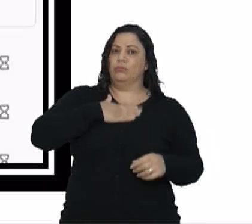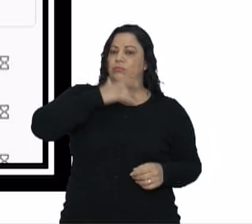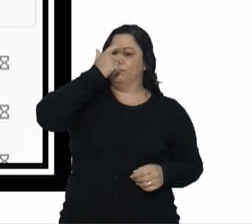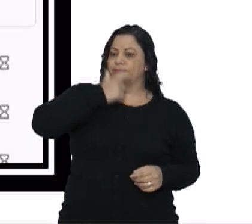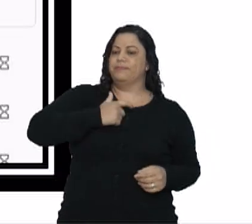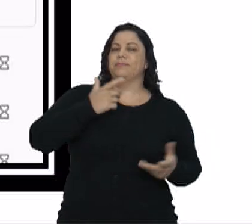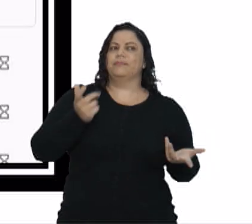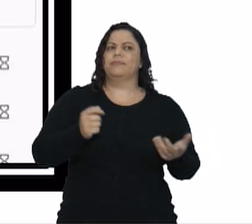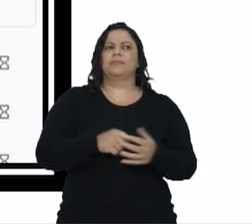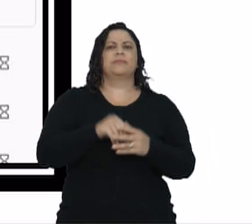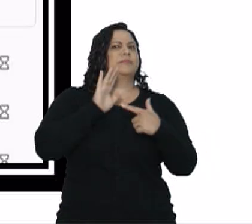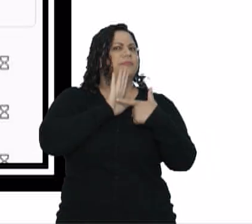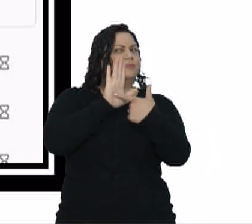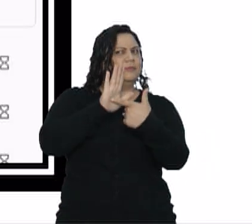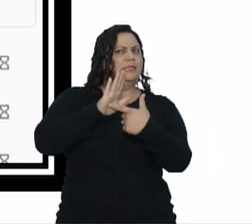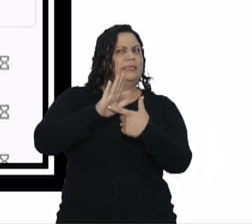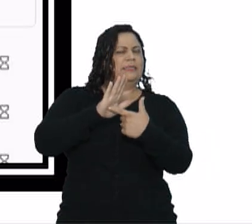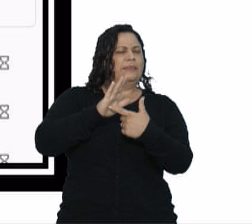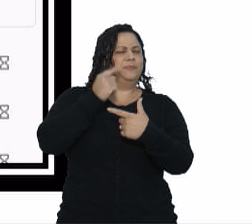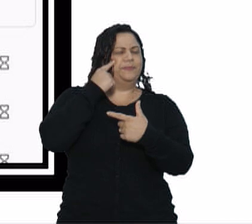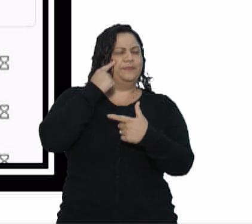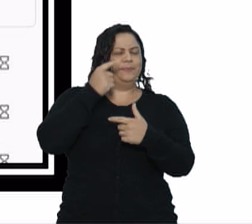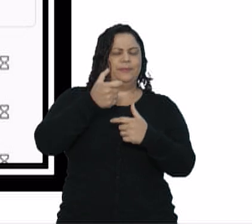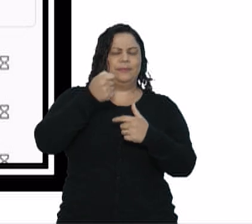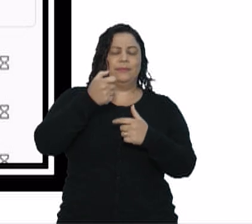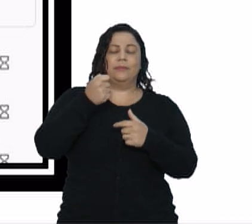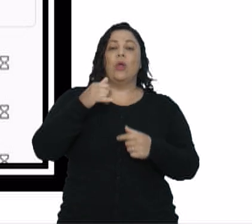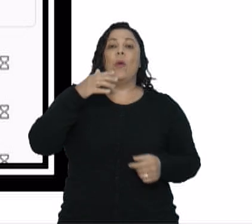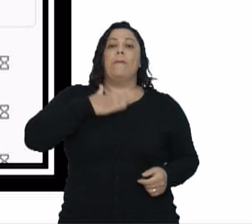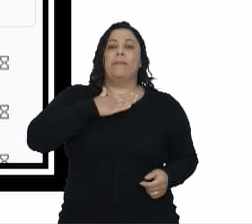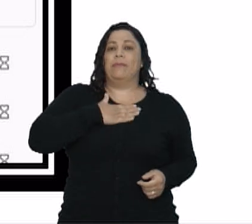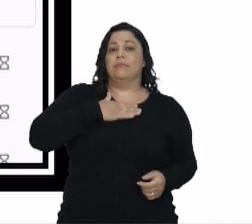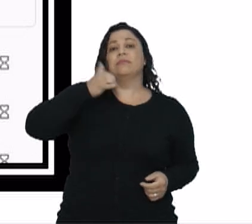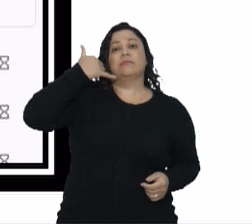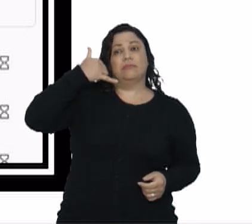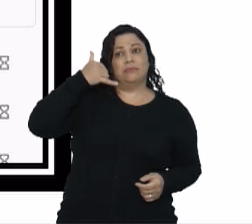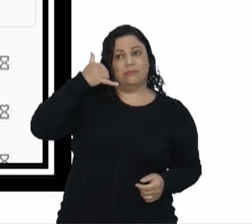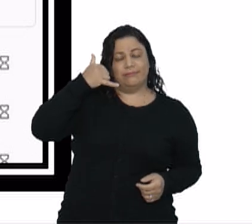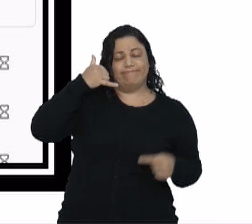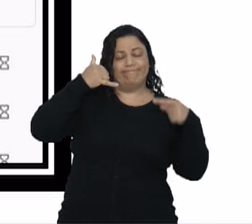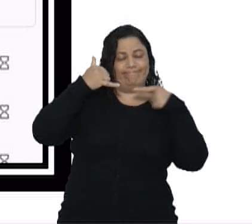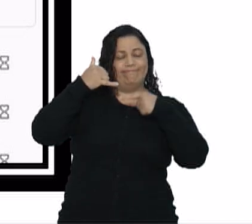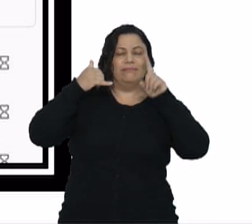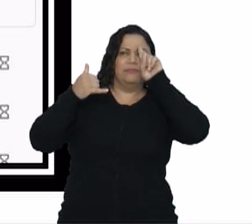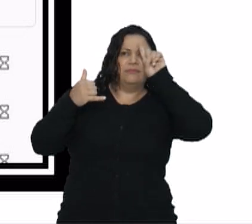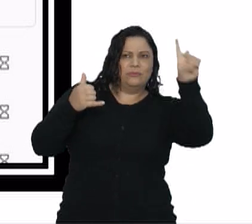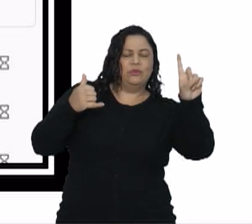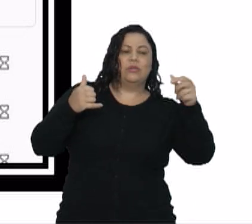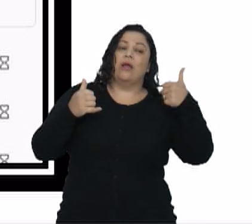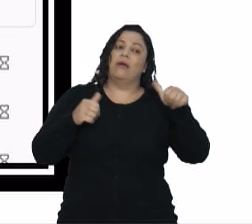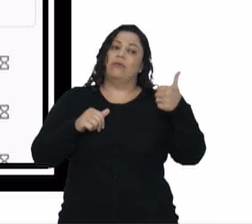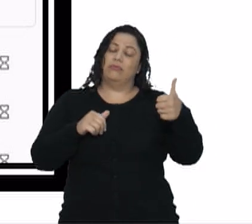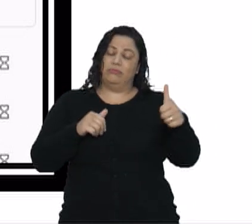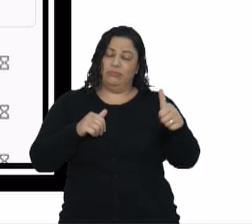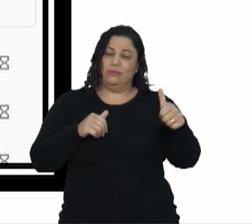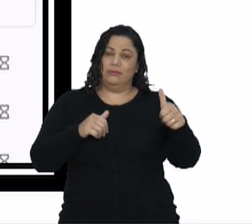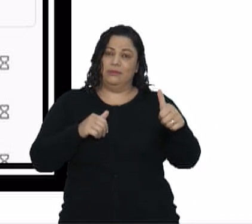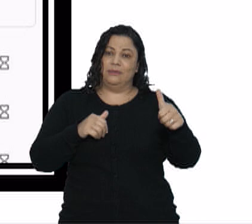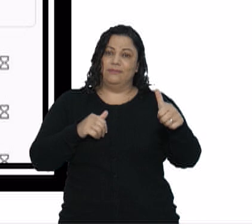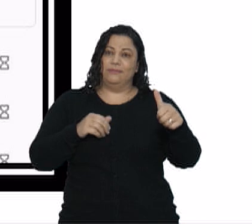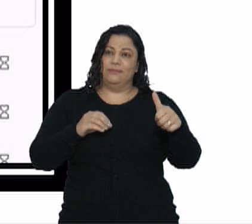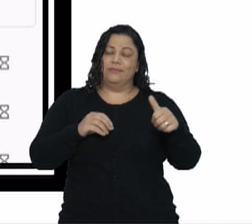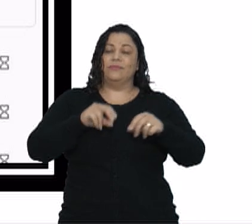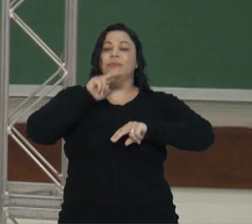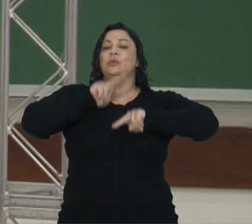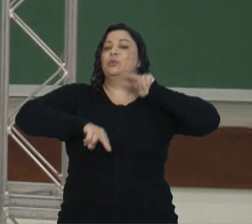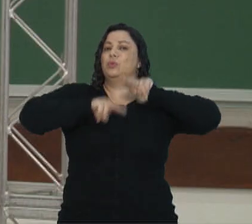Essa aqui é um, isso aqui são os prints da tela do meu celular. É, nesse dia, era dia 11 do 6, eu